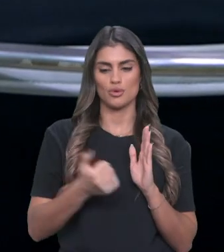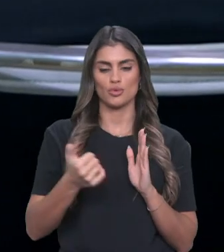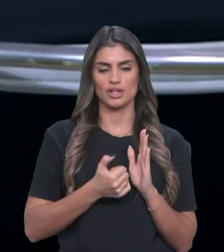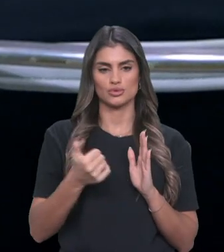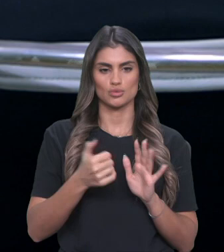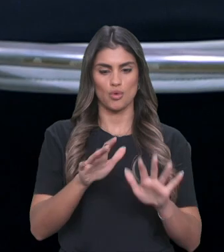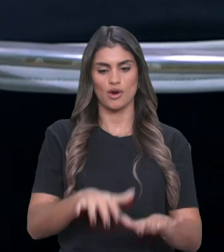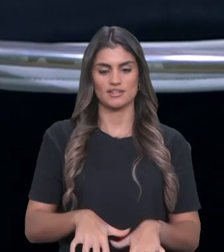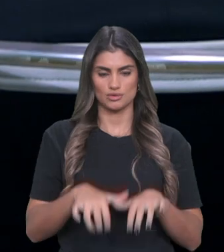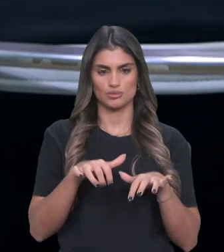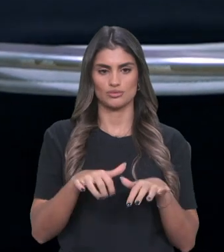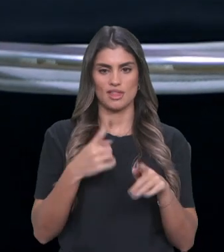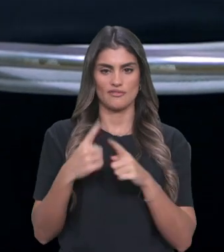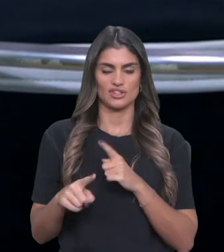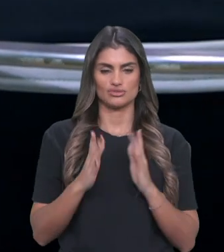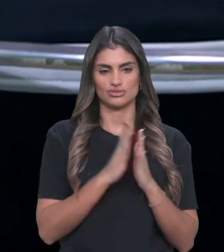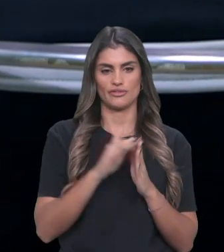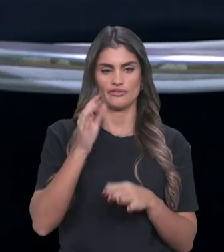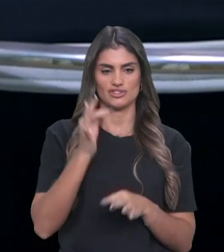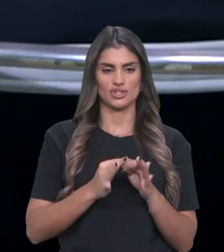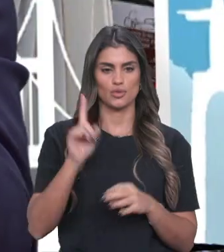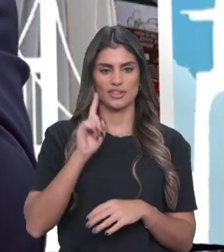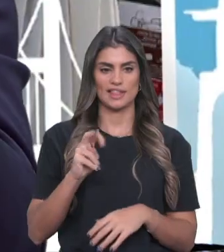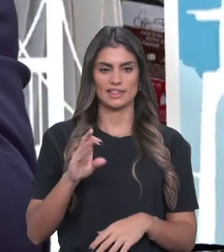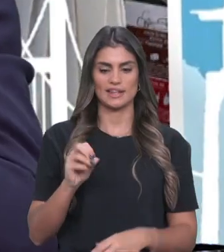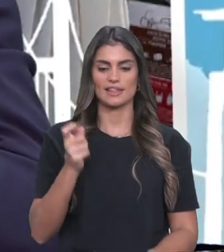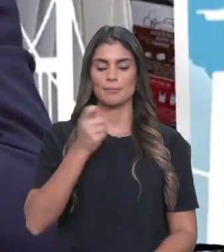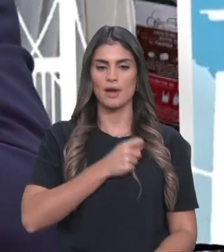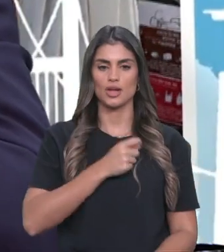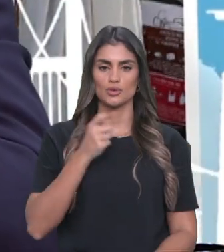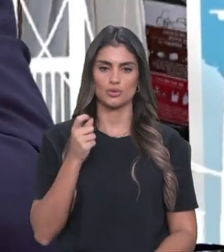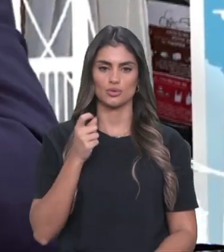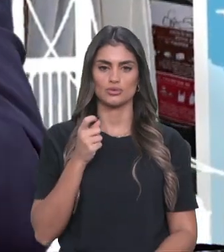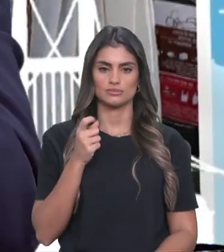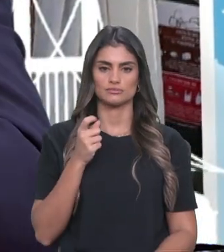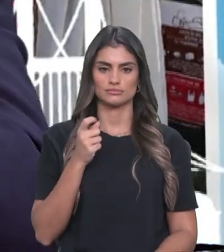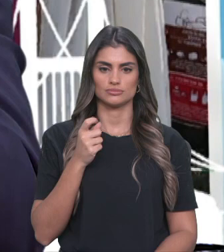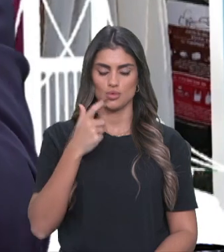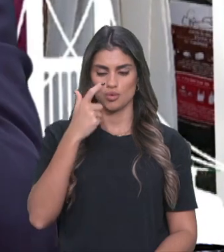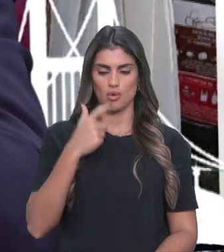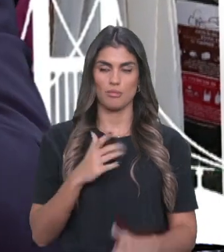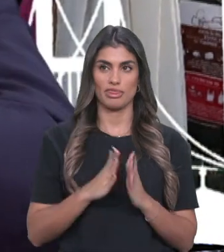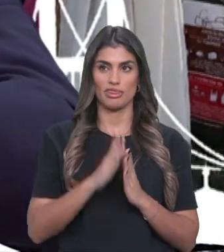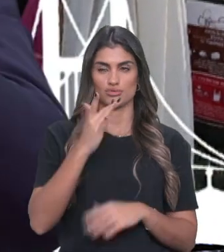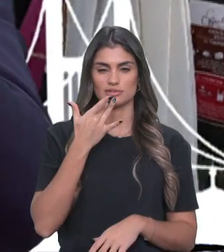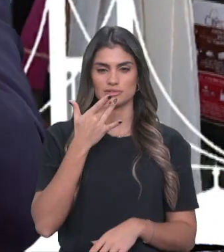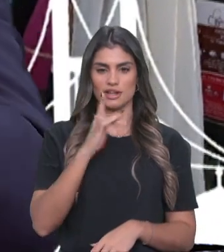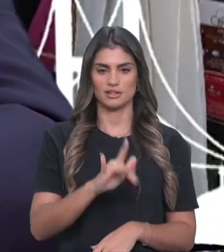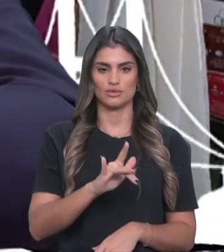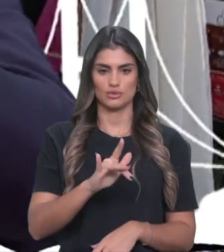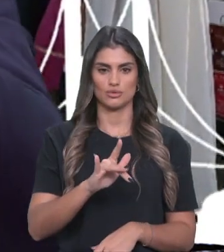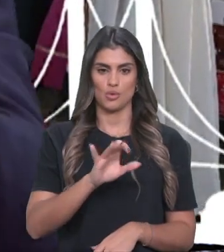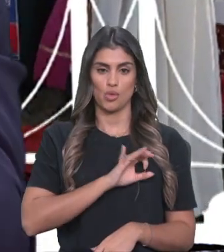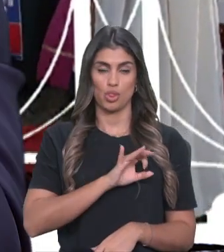em todas as dioceses celebra-se no dia 30 de maio a solenidade do Corpo de Deus, do Corpo e Sangue do Senhor, com as